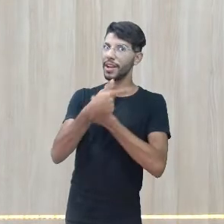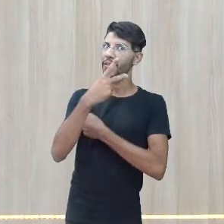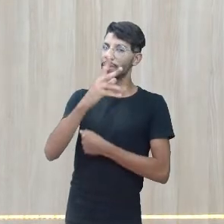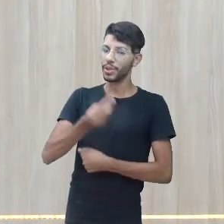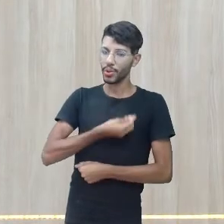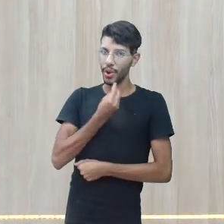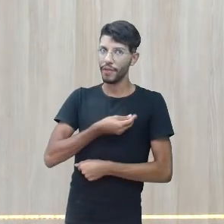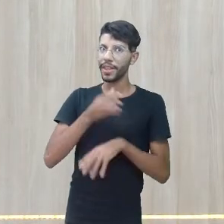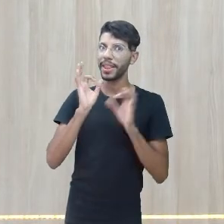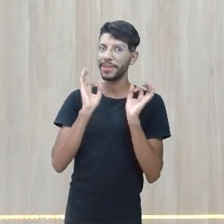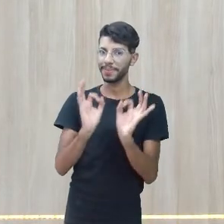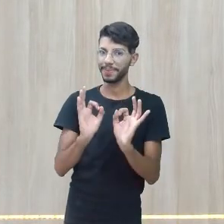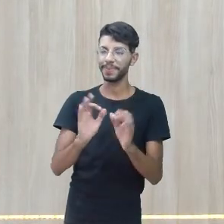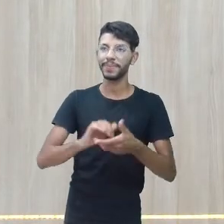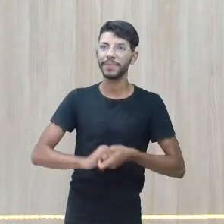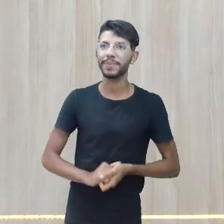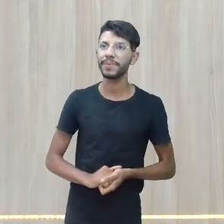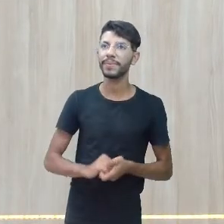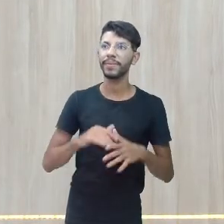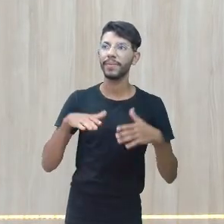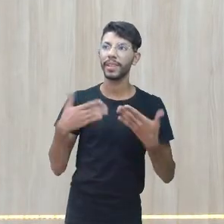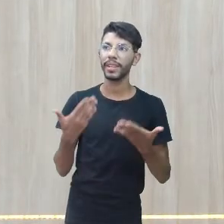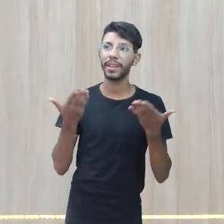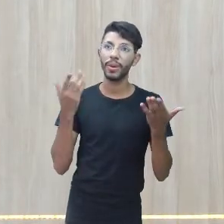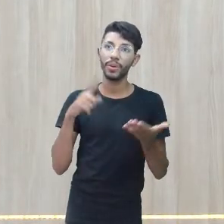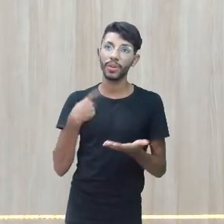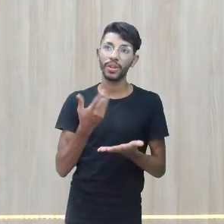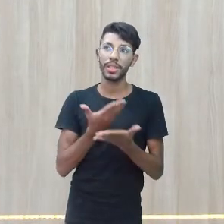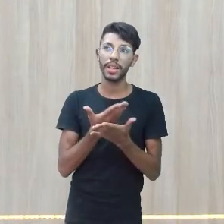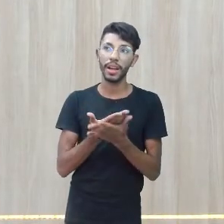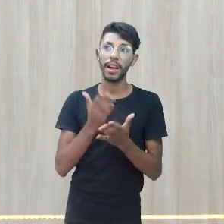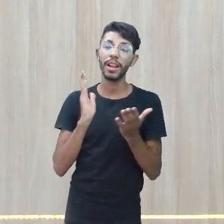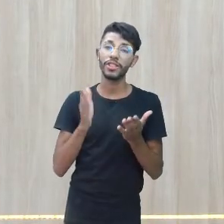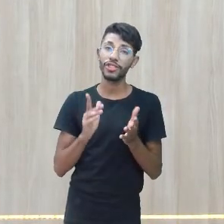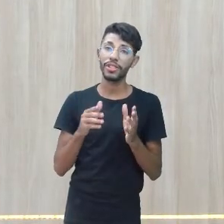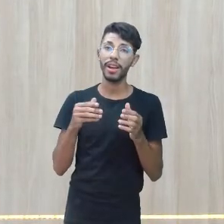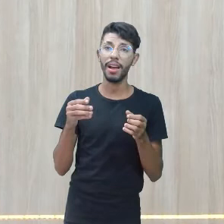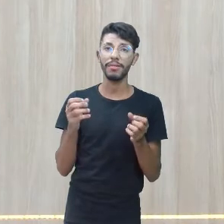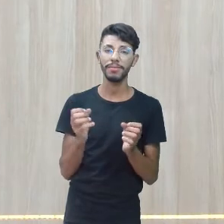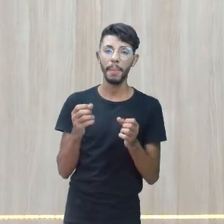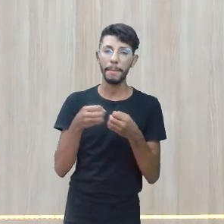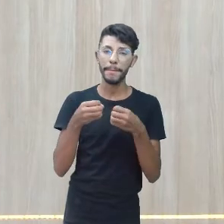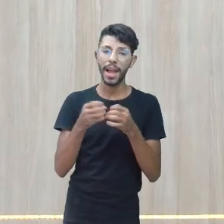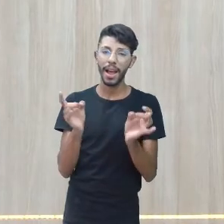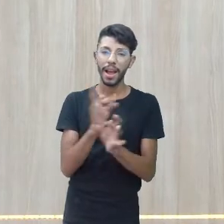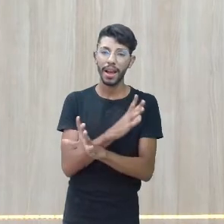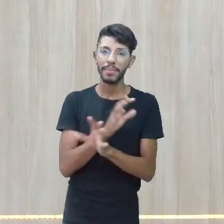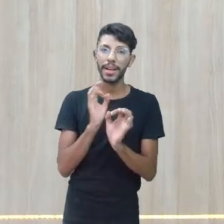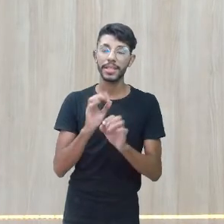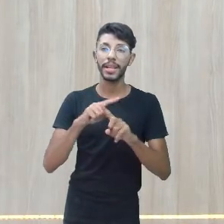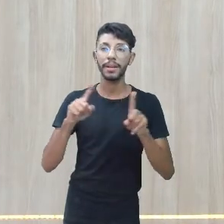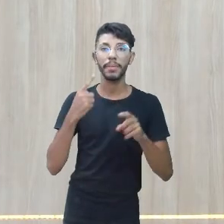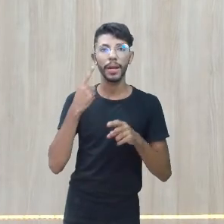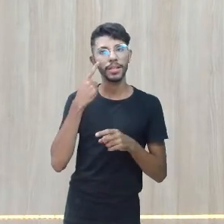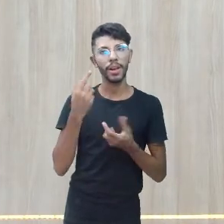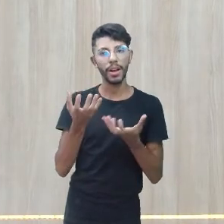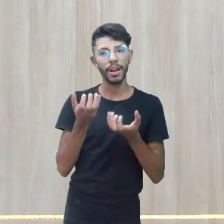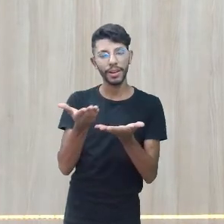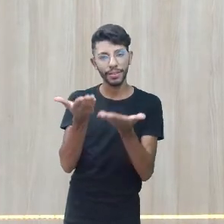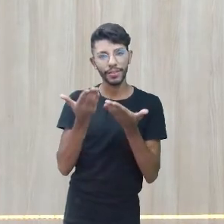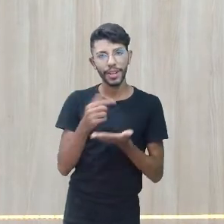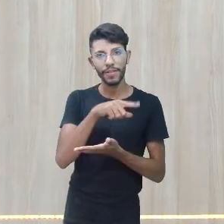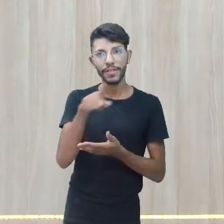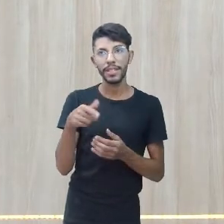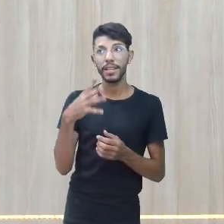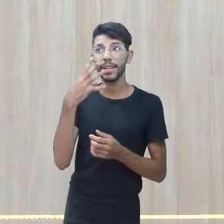vida, tá bom? Então, a nossa aula, ela está chegando ao fim, mas eu gostaria de convidar vocês a